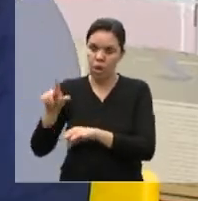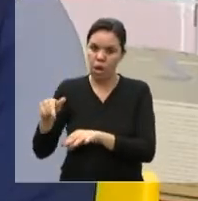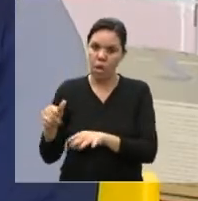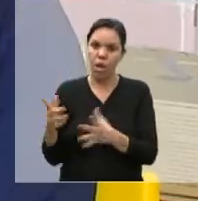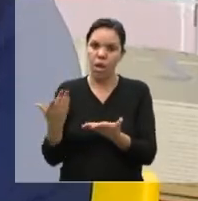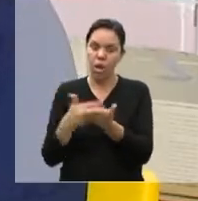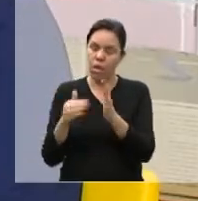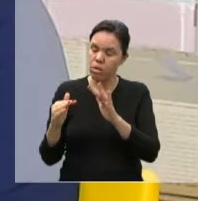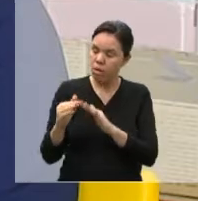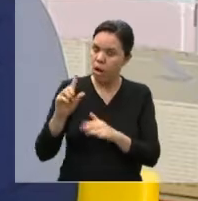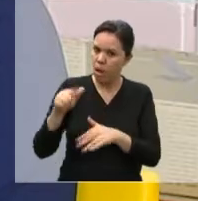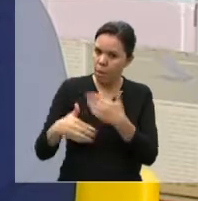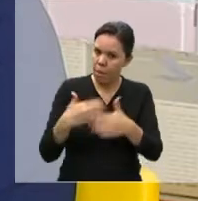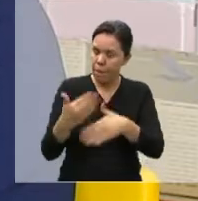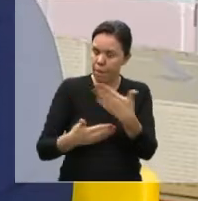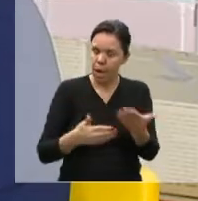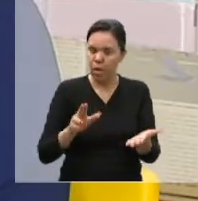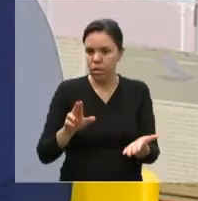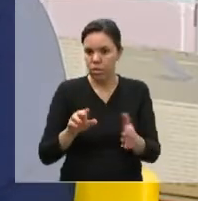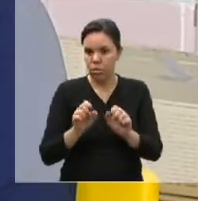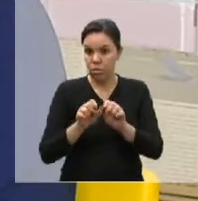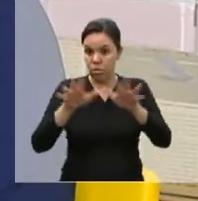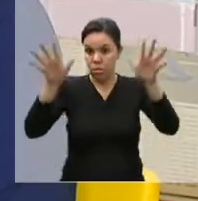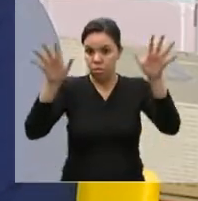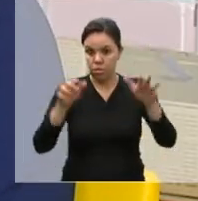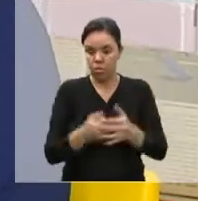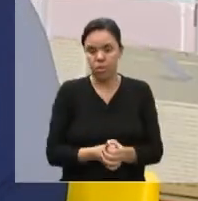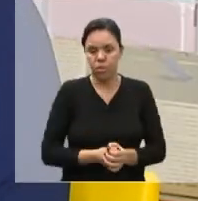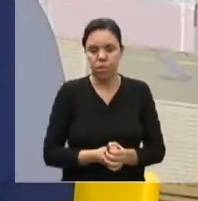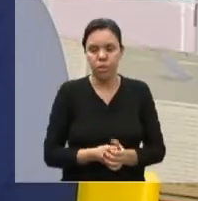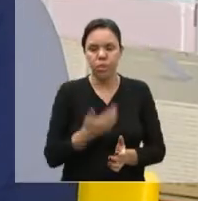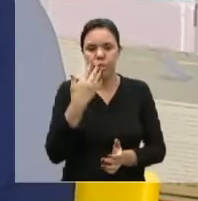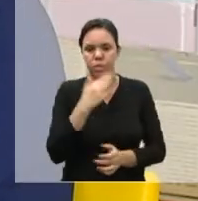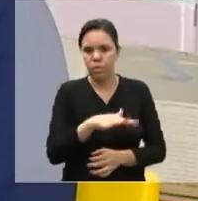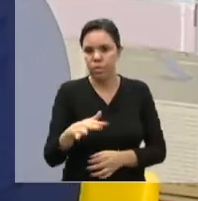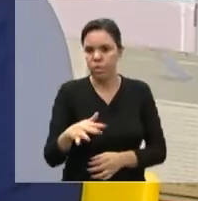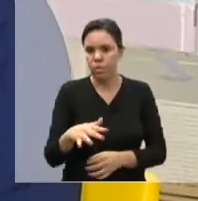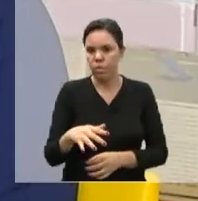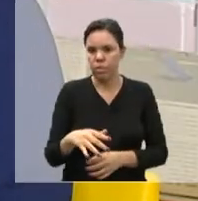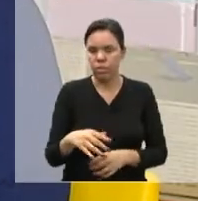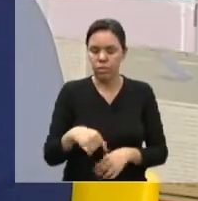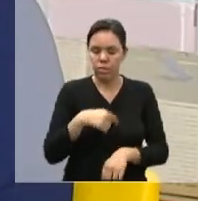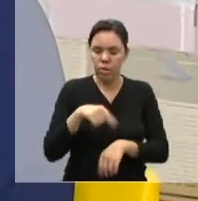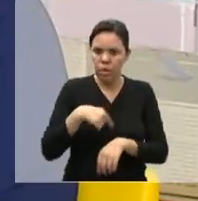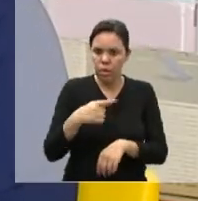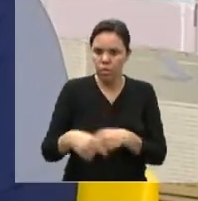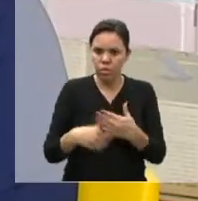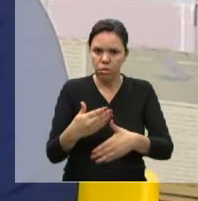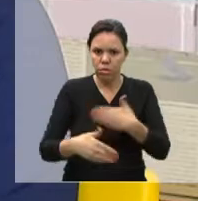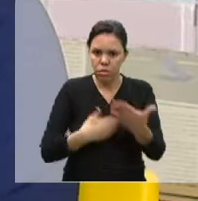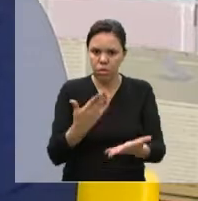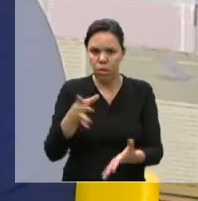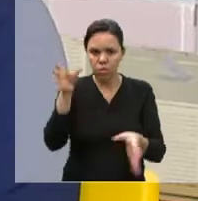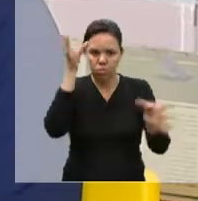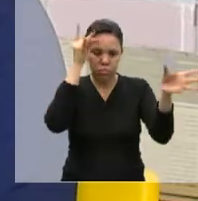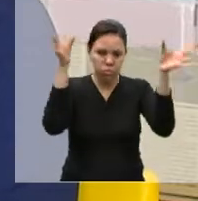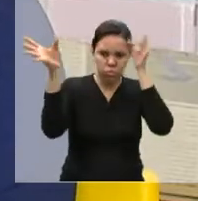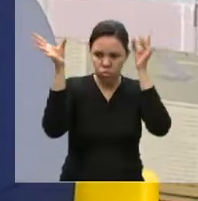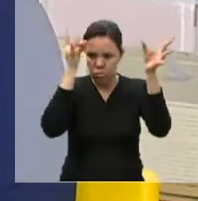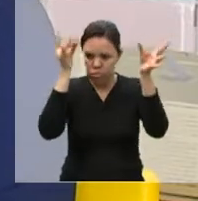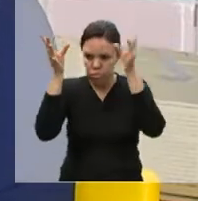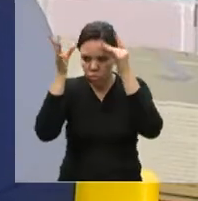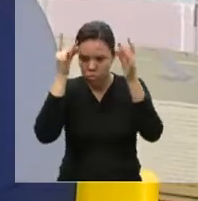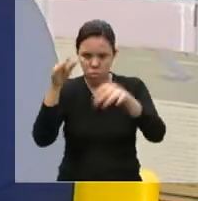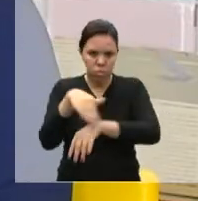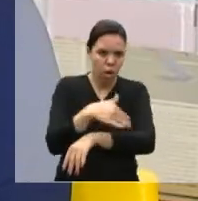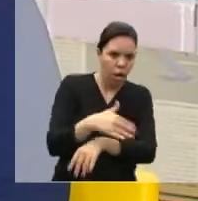em convivência com outras pessoas, nos seus espaços familiares, em espaços culturais. Em bairros periféricos, geralmente, esses espaços